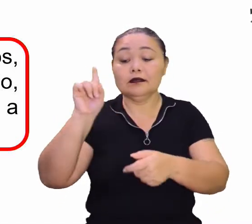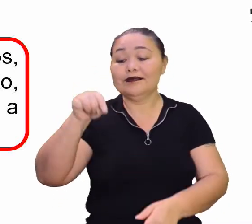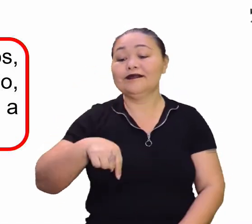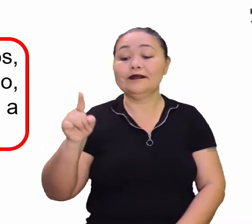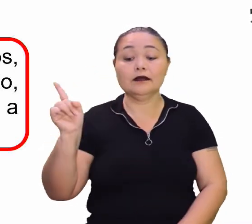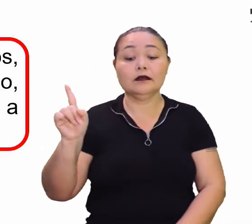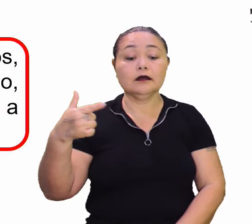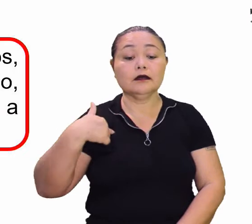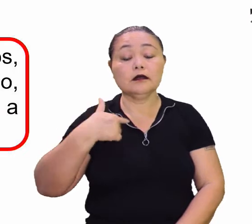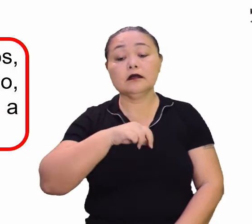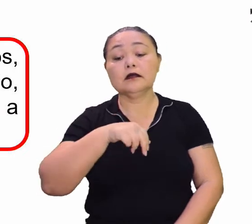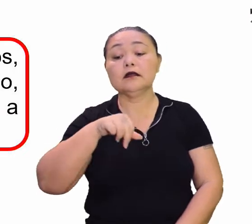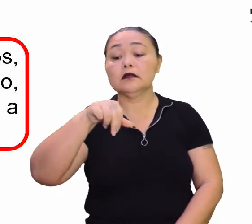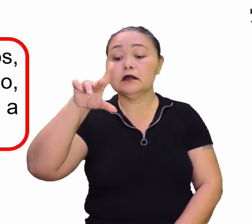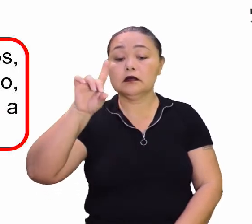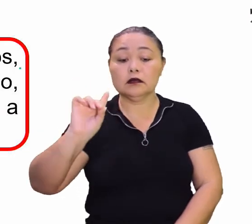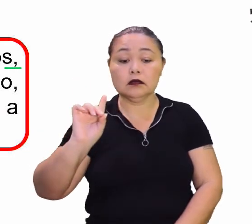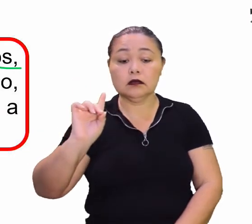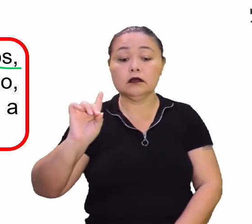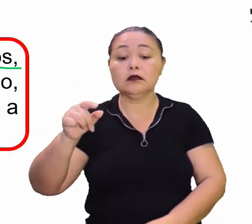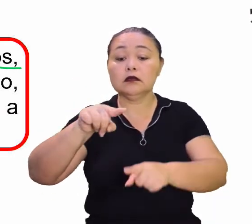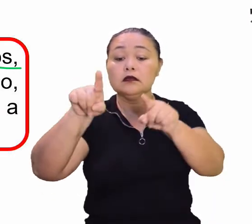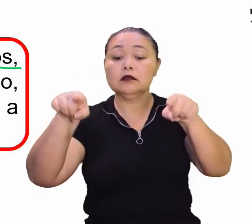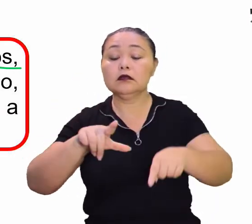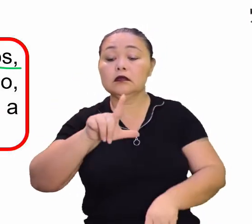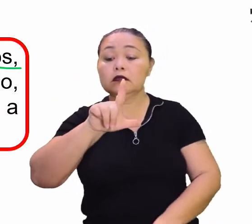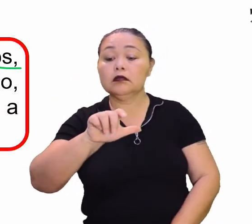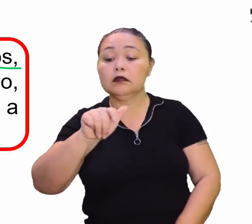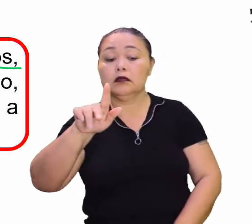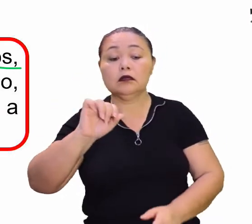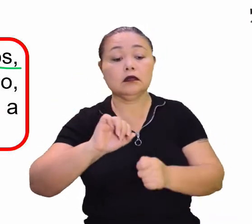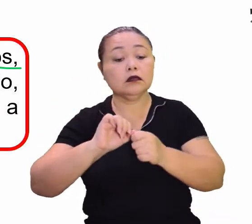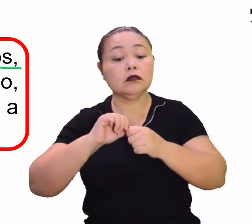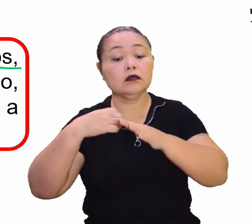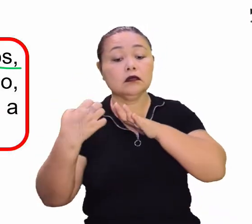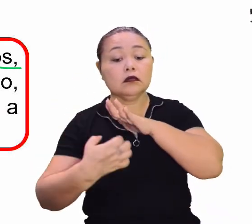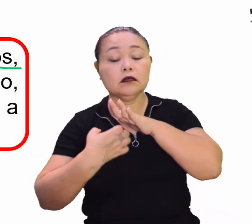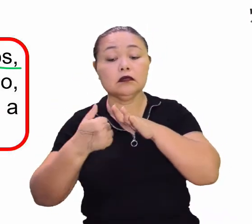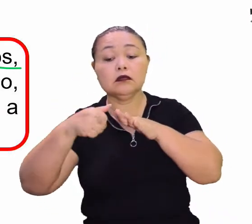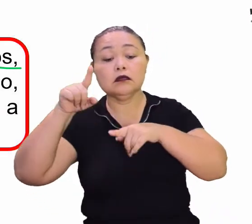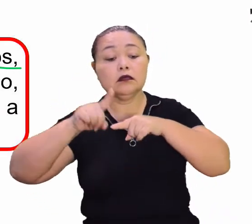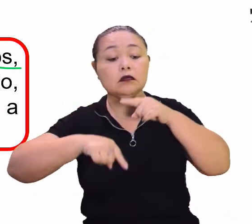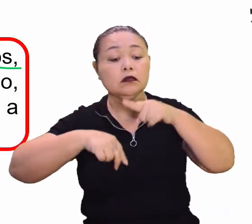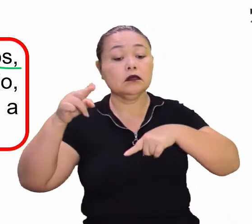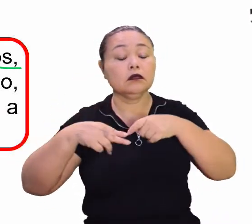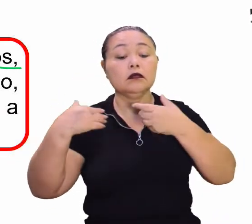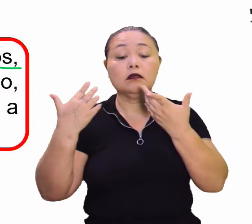cara. Lá no Nordeste, a região dos Grandes Lagos, desenvolveram-se as indústrias de bens